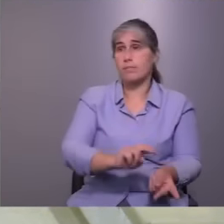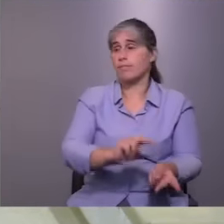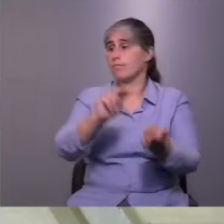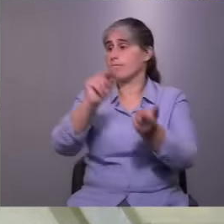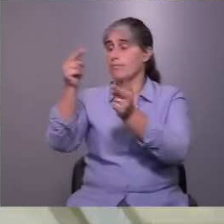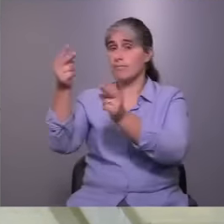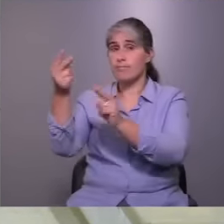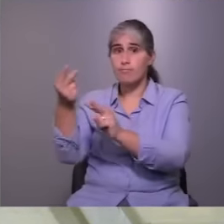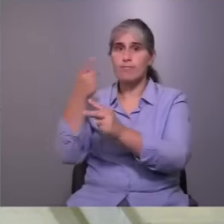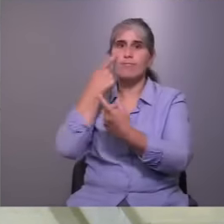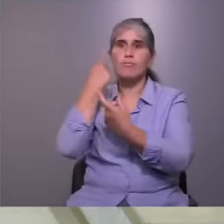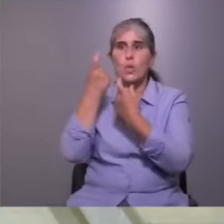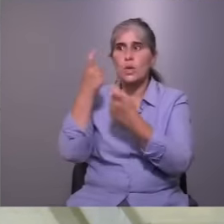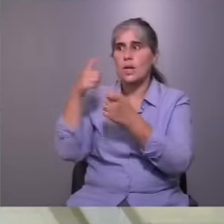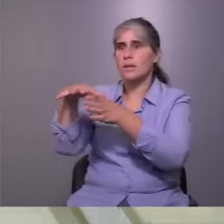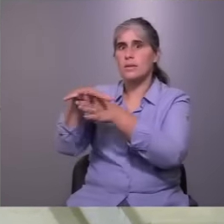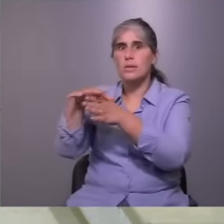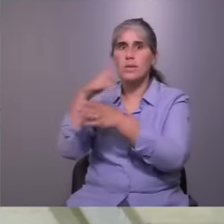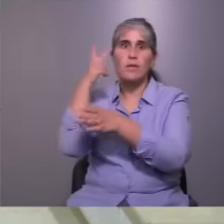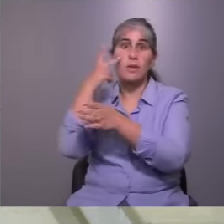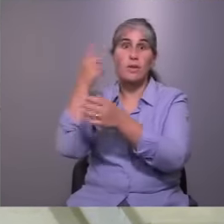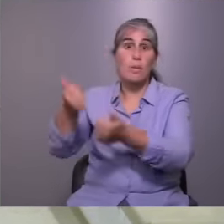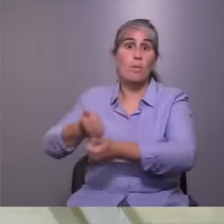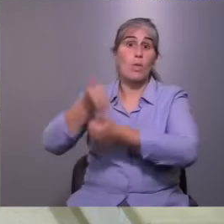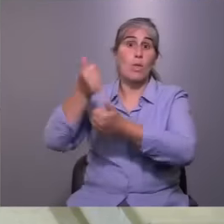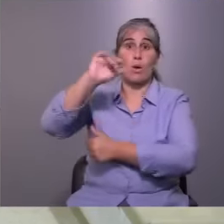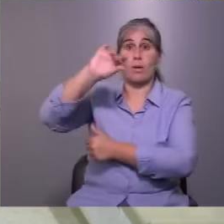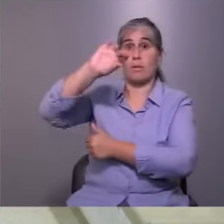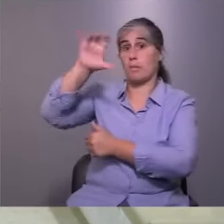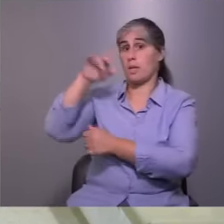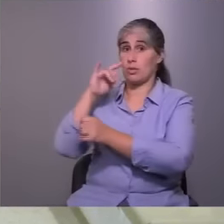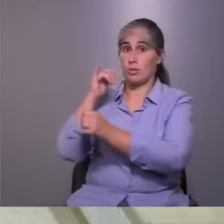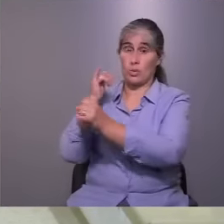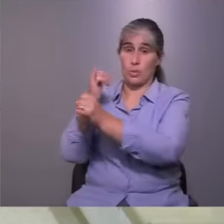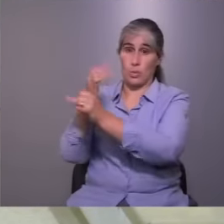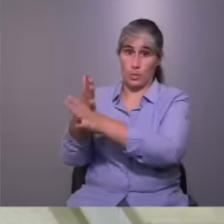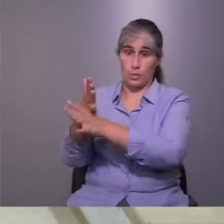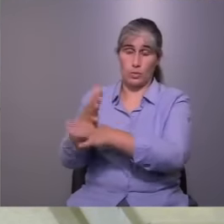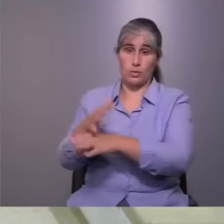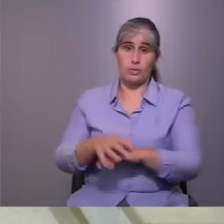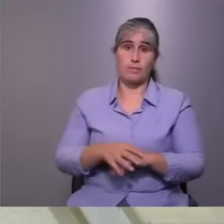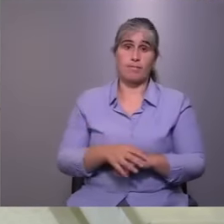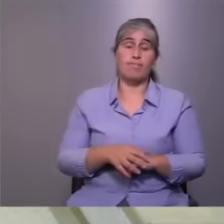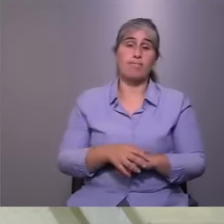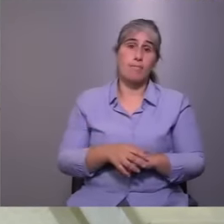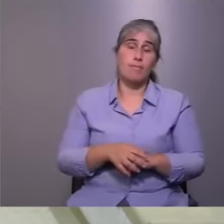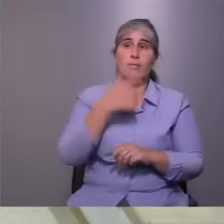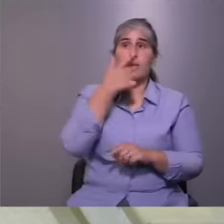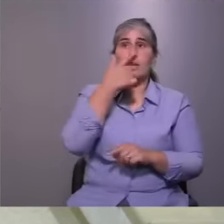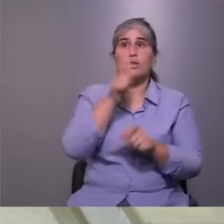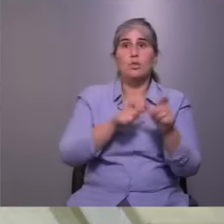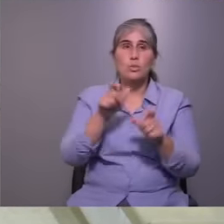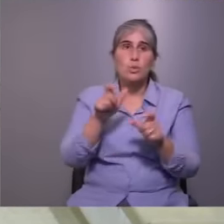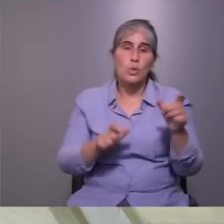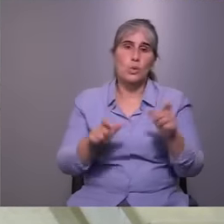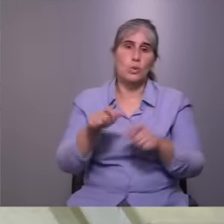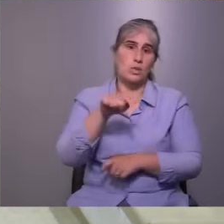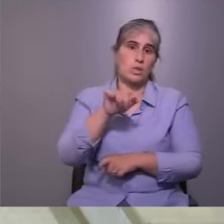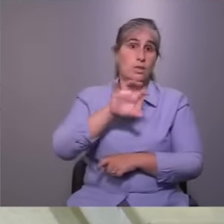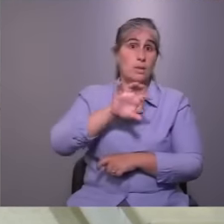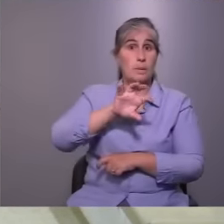é dedicada àqueles que deixam o seu país e procuram melhores condições de vida